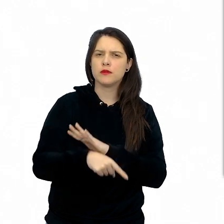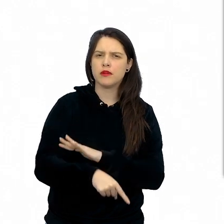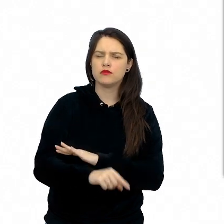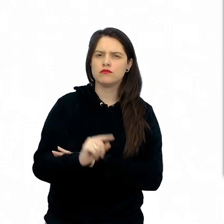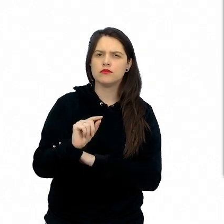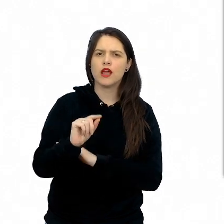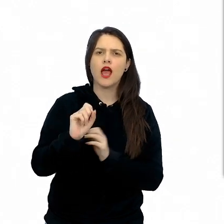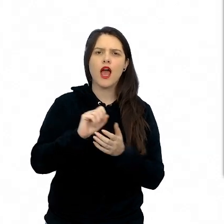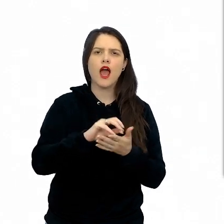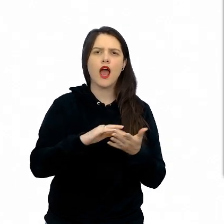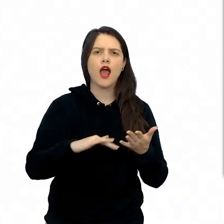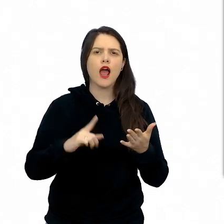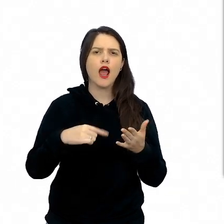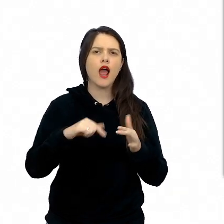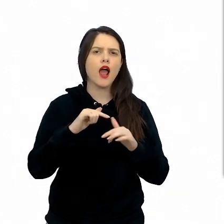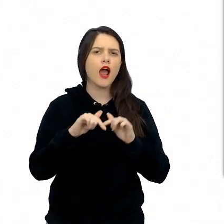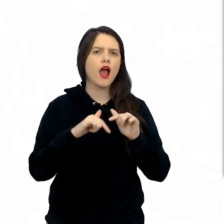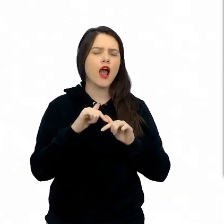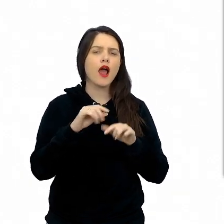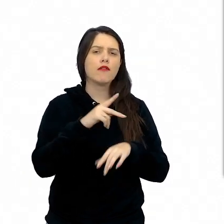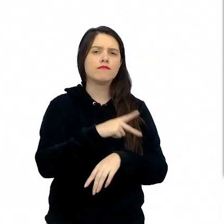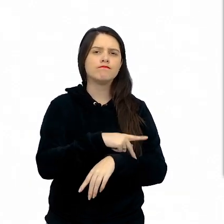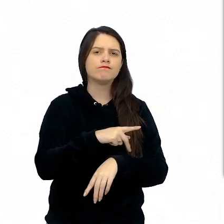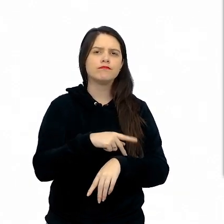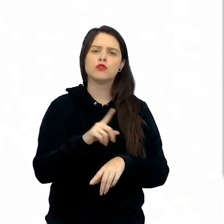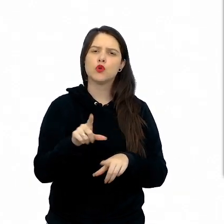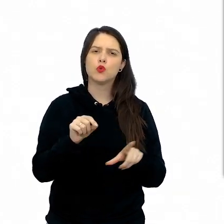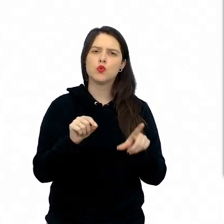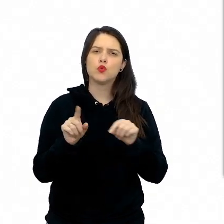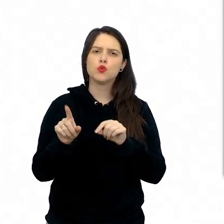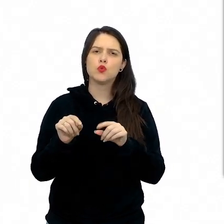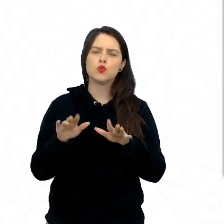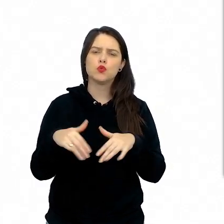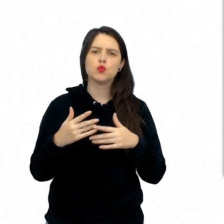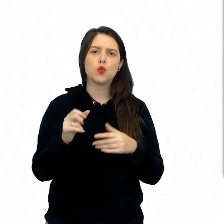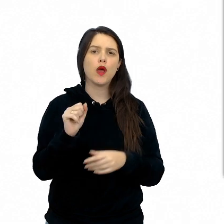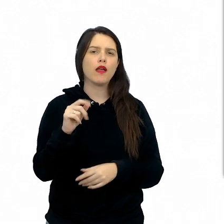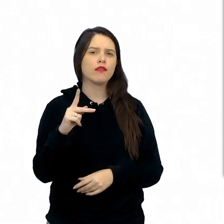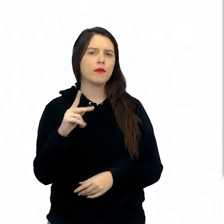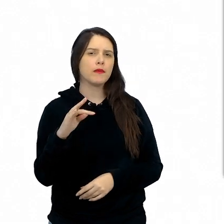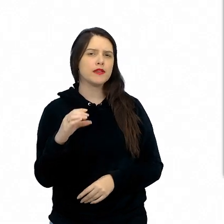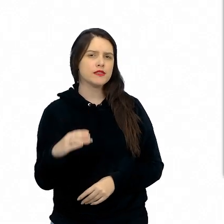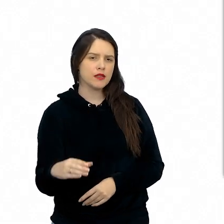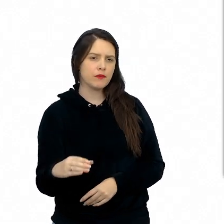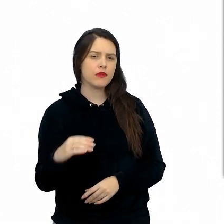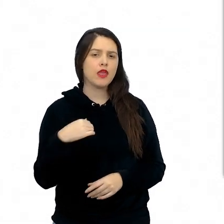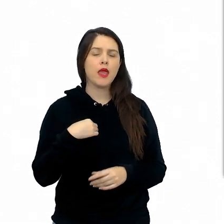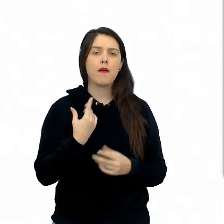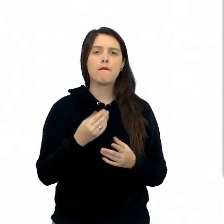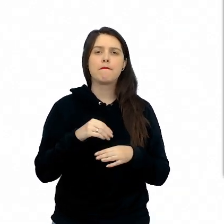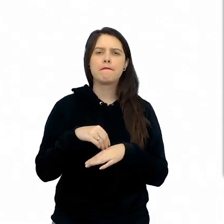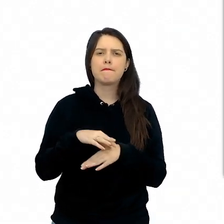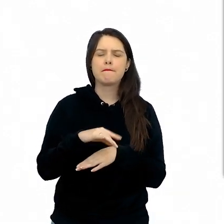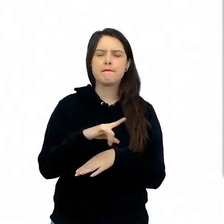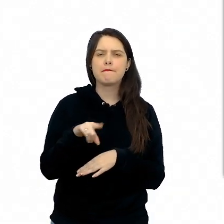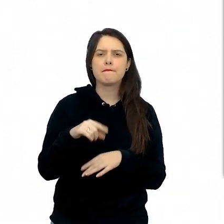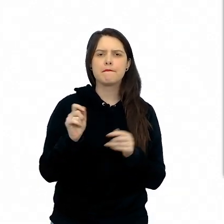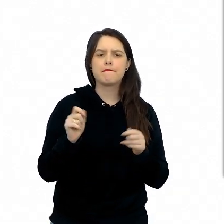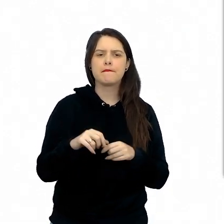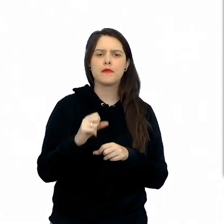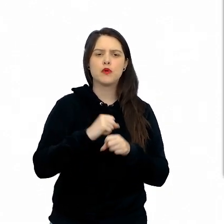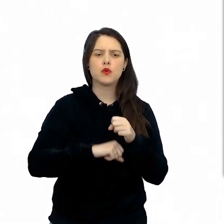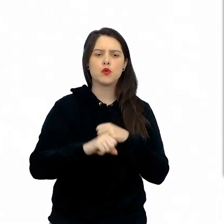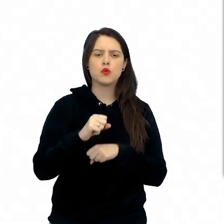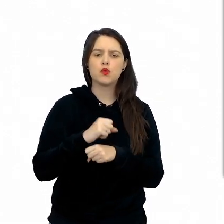das Atividades de Trabalho Pedagógico Coletivo, as ATPCs. Neste ano letivo de 2022,